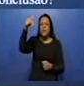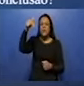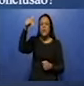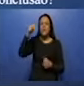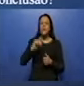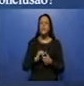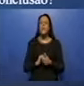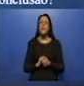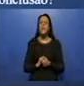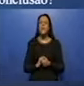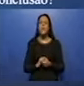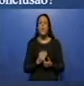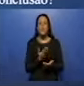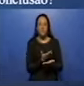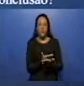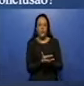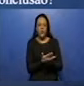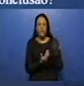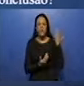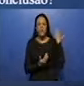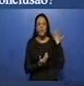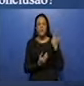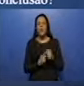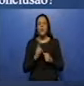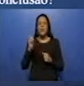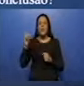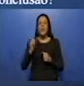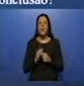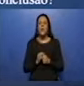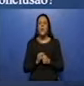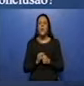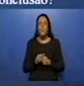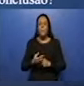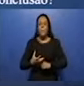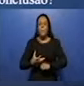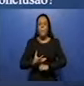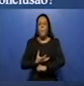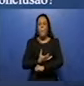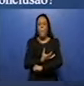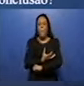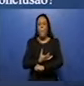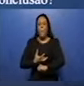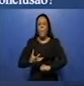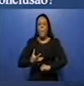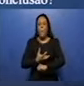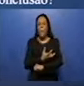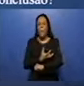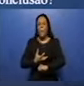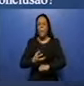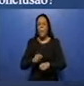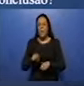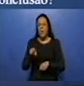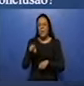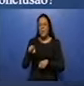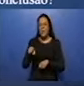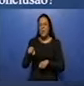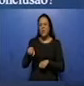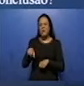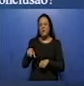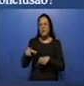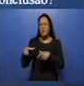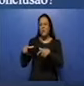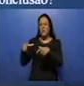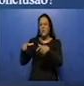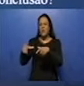nordeste, é o clima semiárido. Então, o sertão nordestino é uma região também de clima